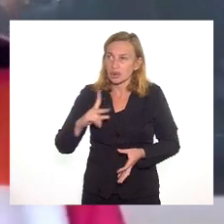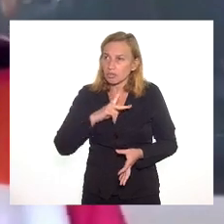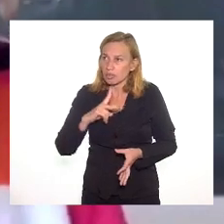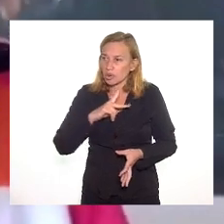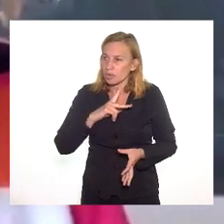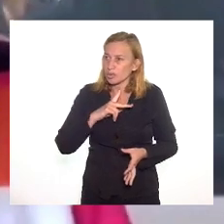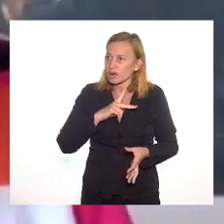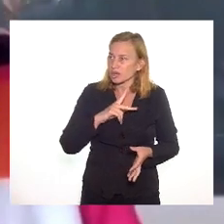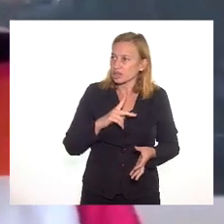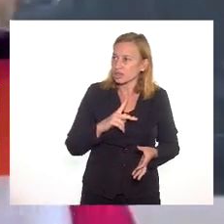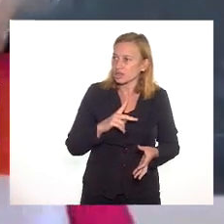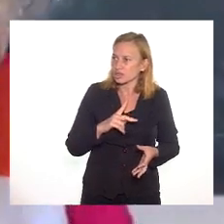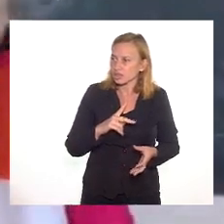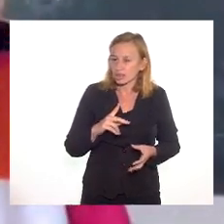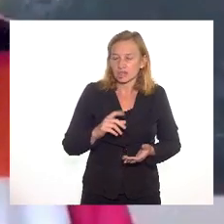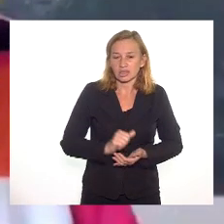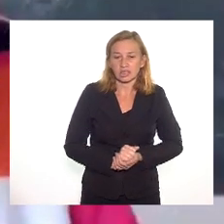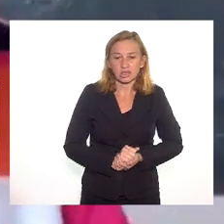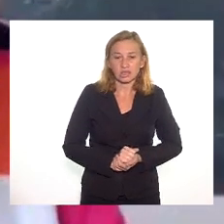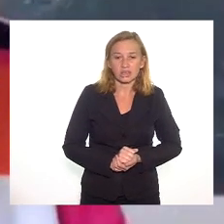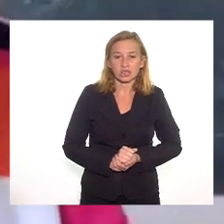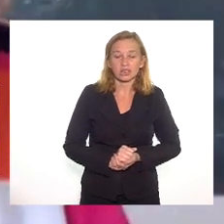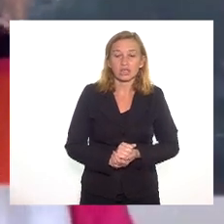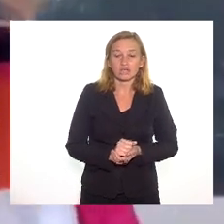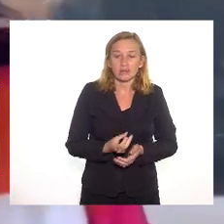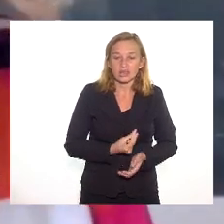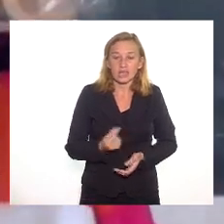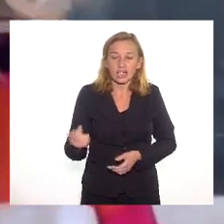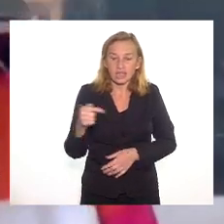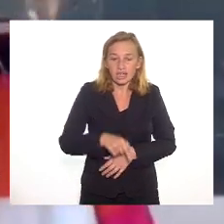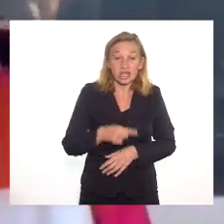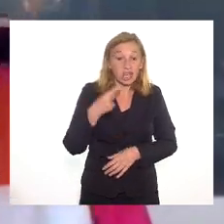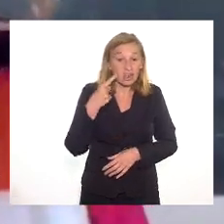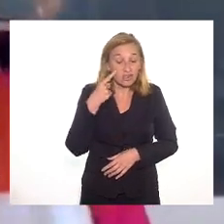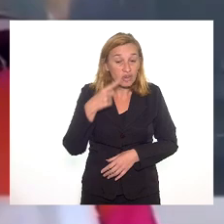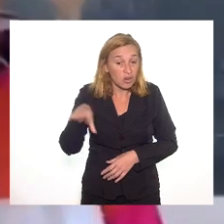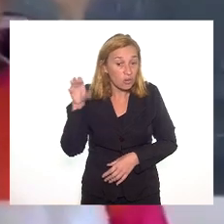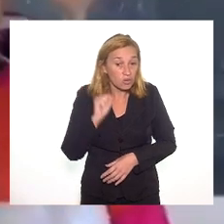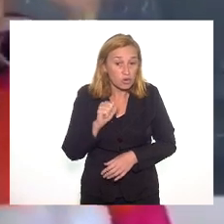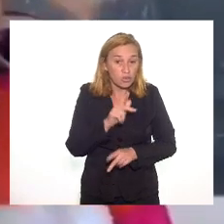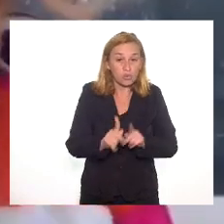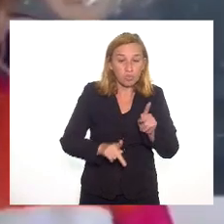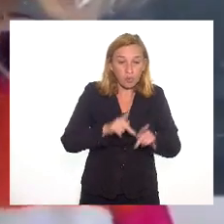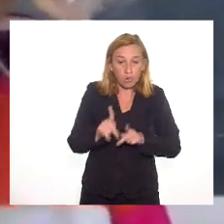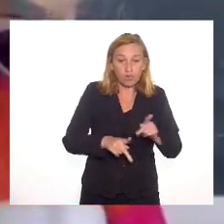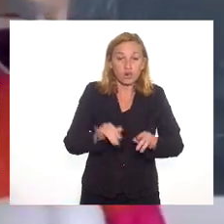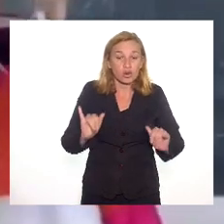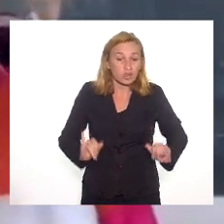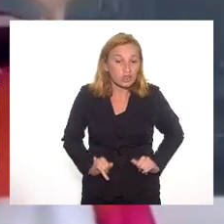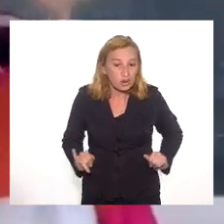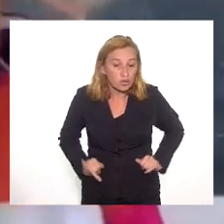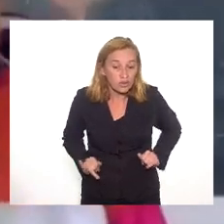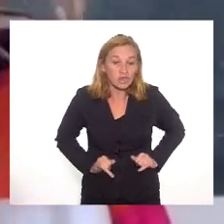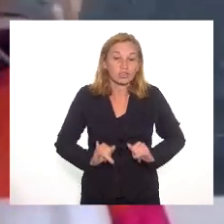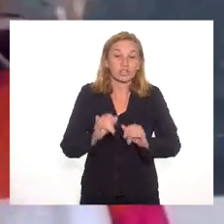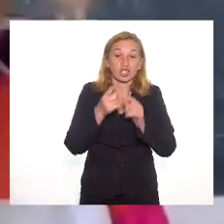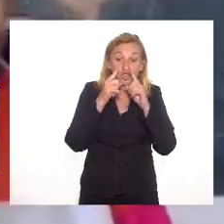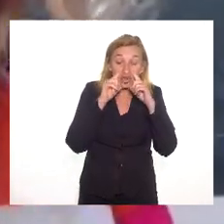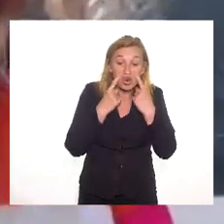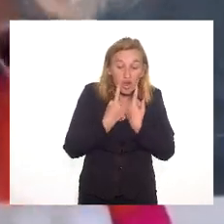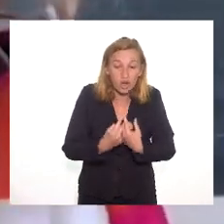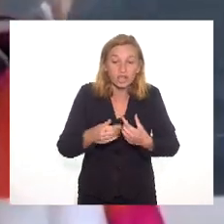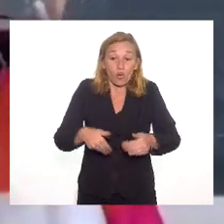atuação parlamentar. Precisamos sair daqui, ver e ouvir o povo. E o nosso povo está sofrendo, está sangrando, está